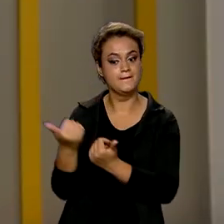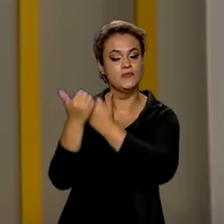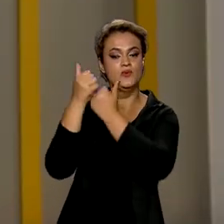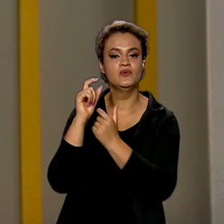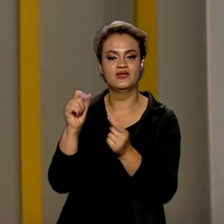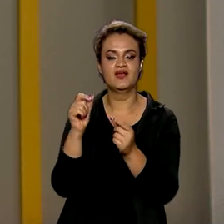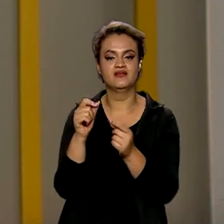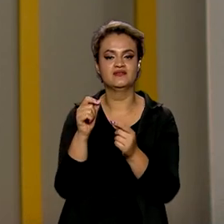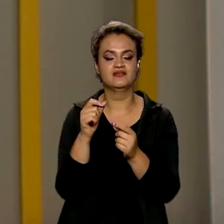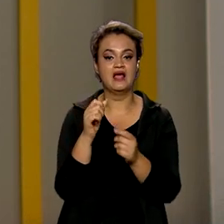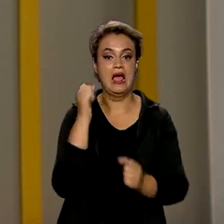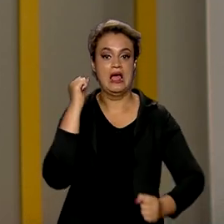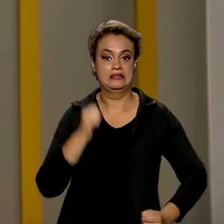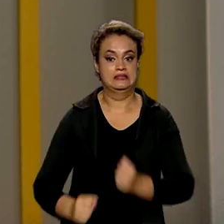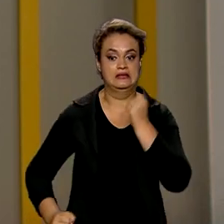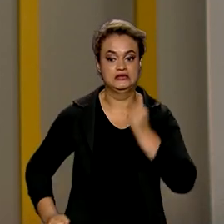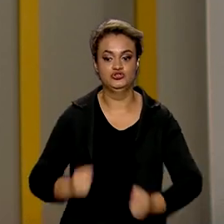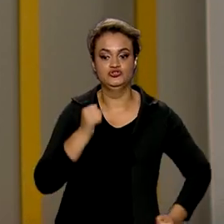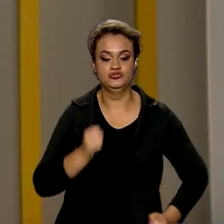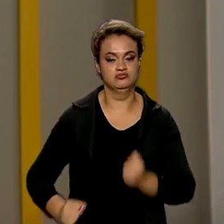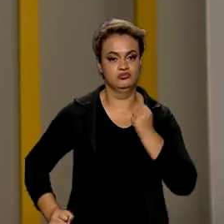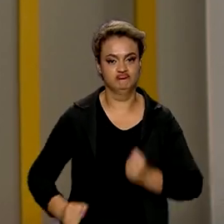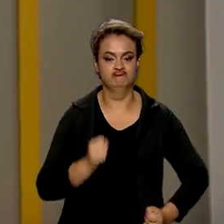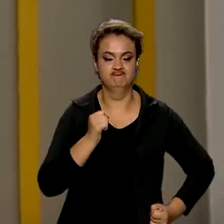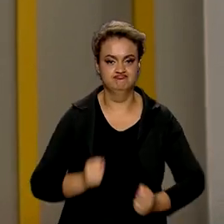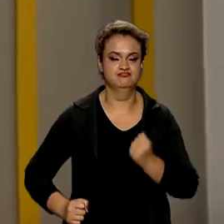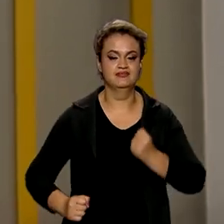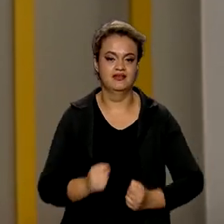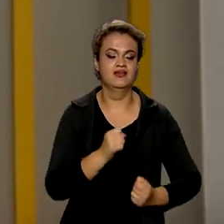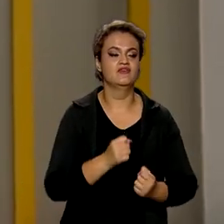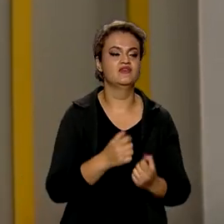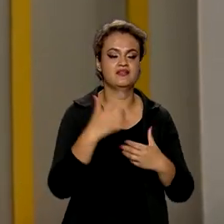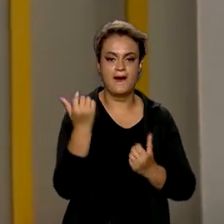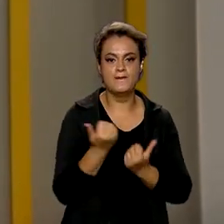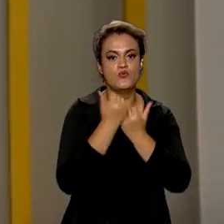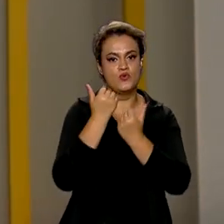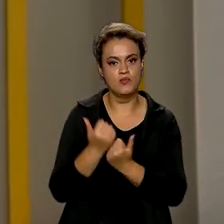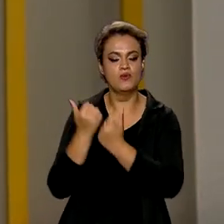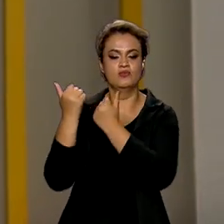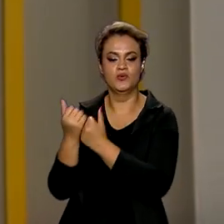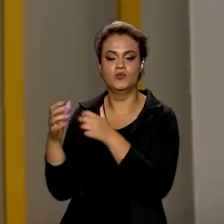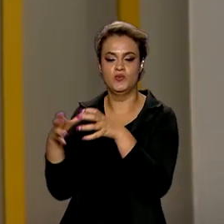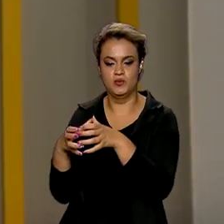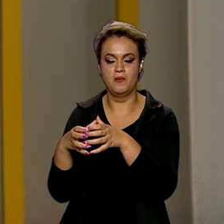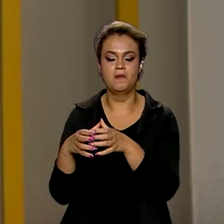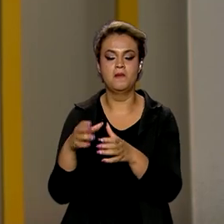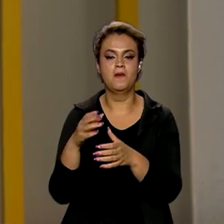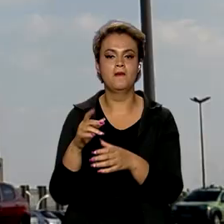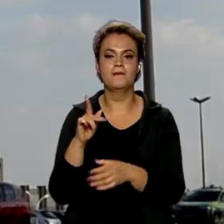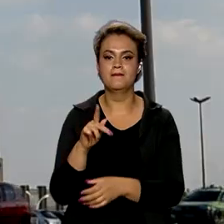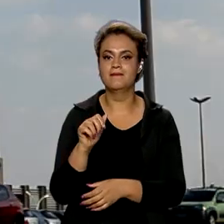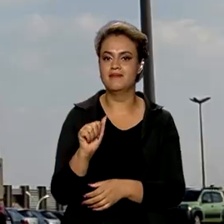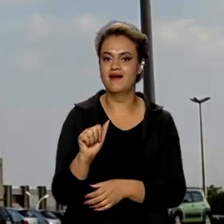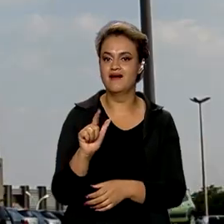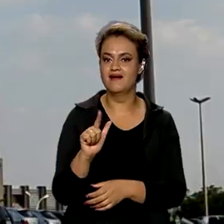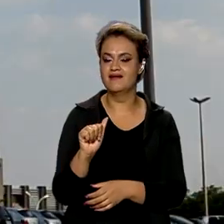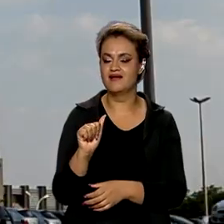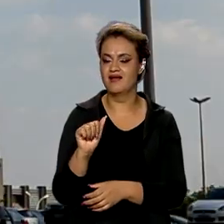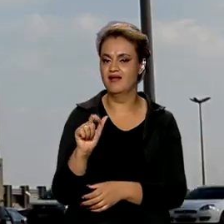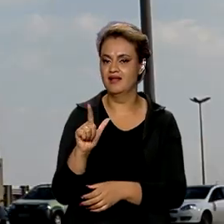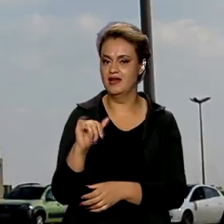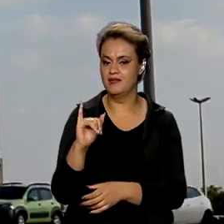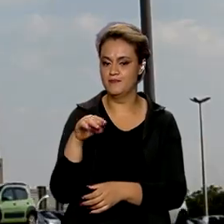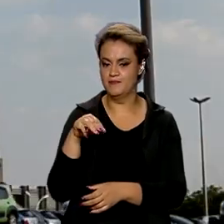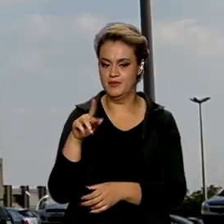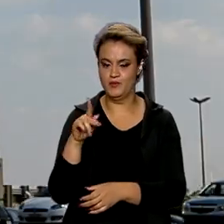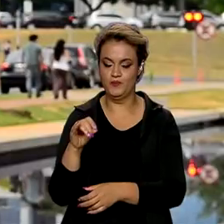o atletismo, além da renovação dos contratos de patrocínio com o Comitê Paralímpico Brasileiro. Maior